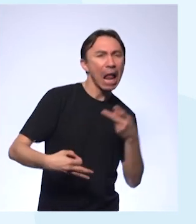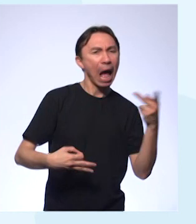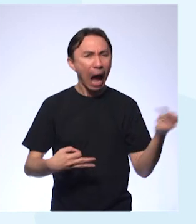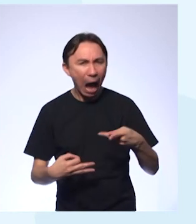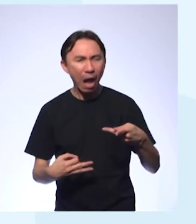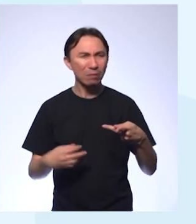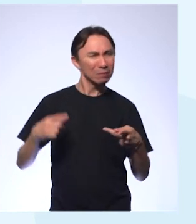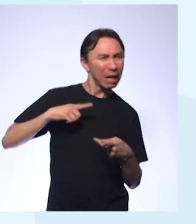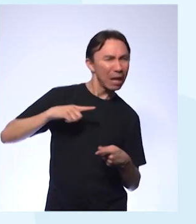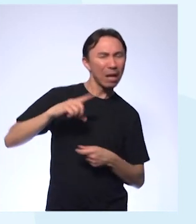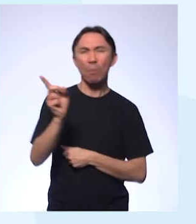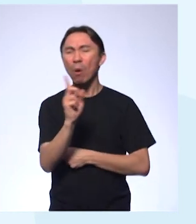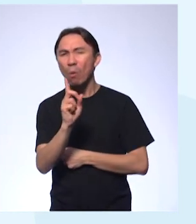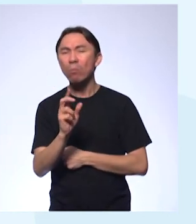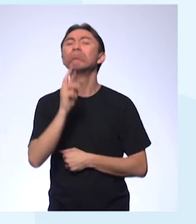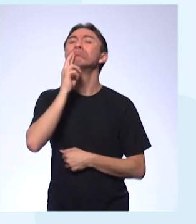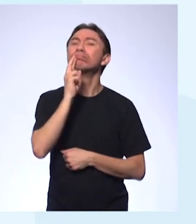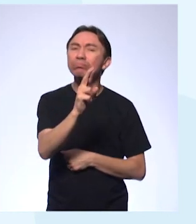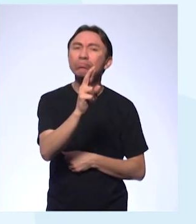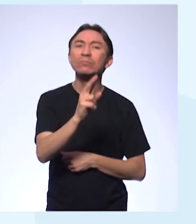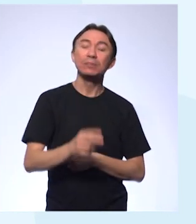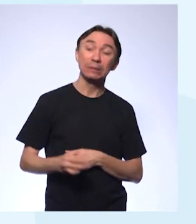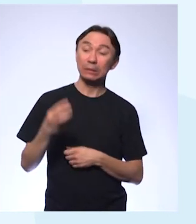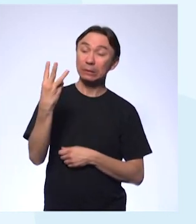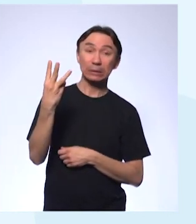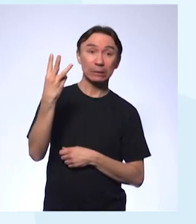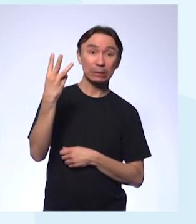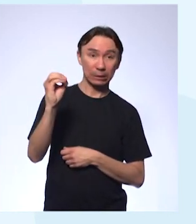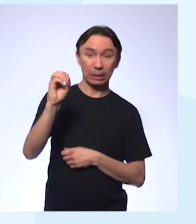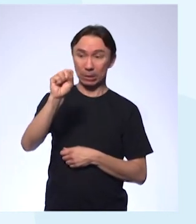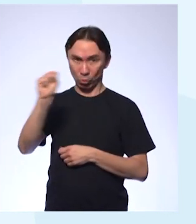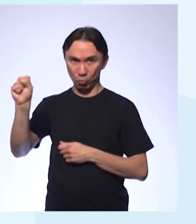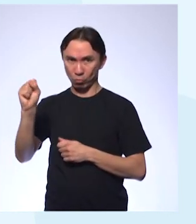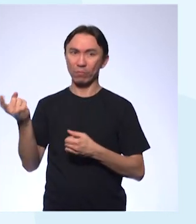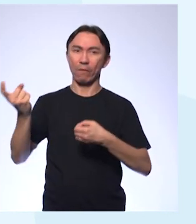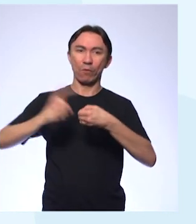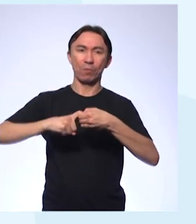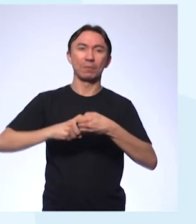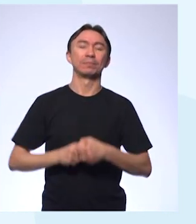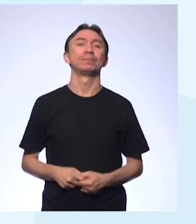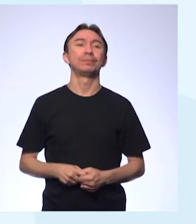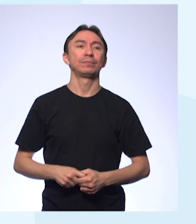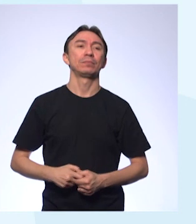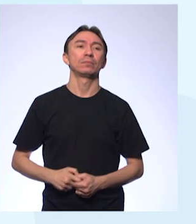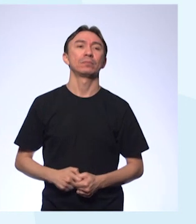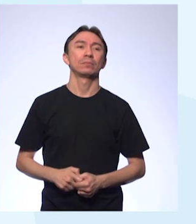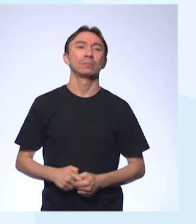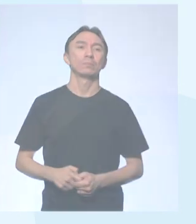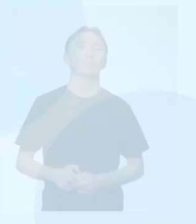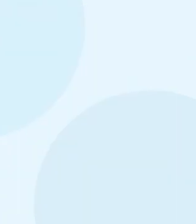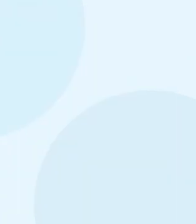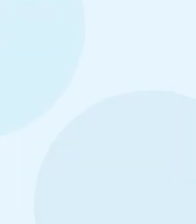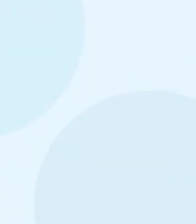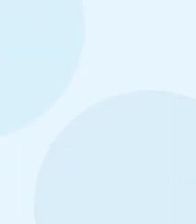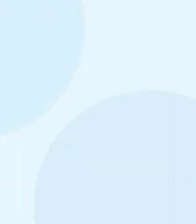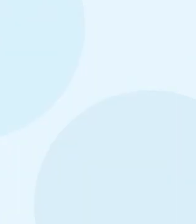Justifique sua resposta. Então, 30 segundos e nós já voltamos.